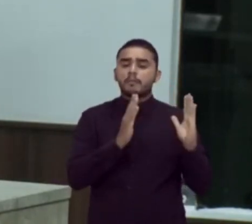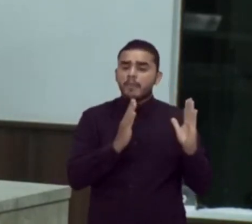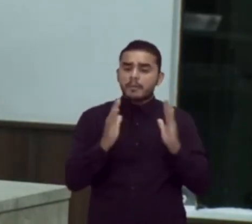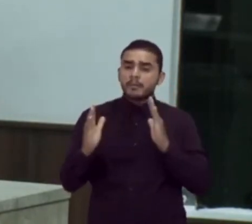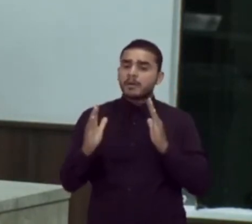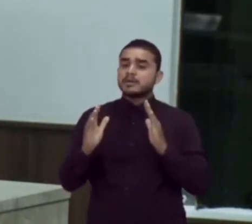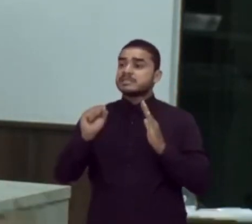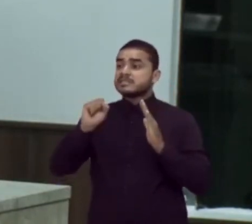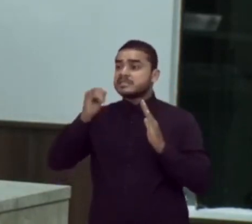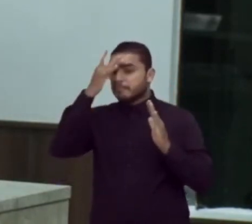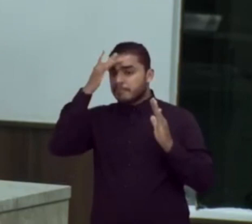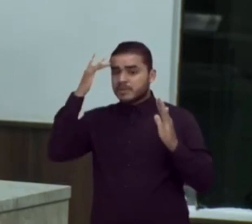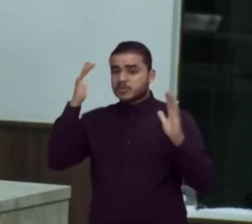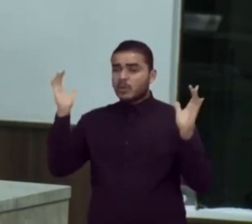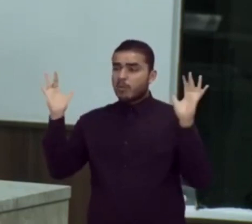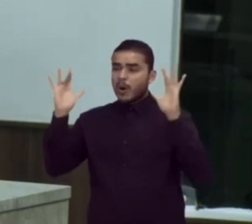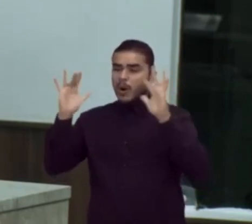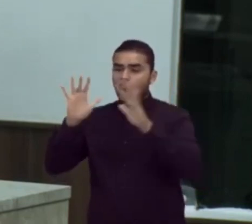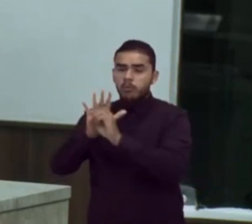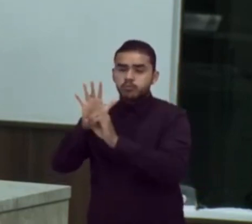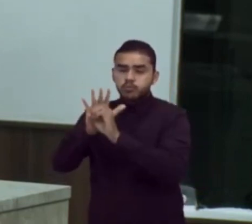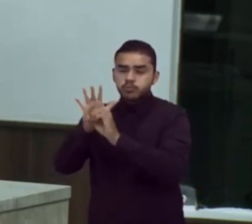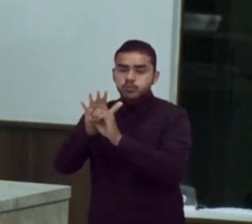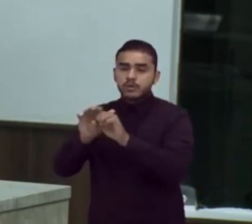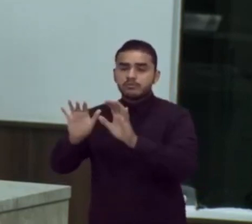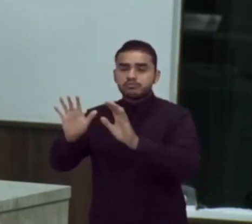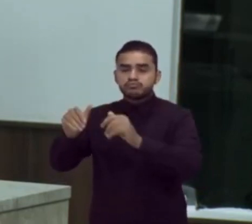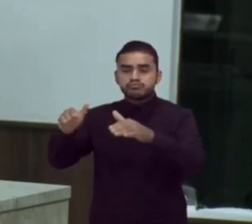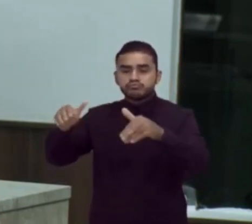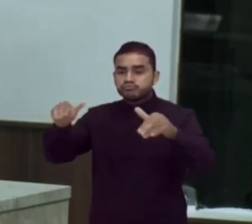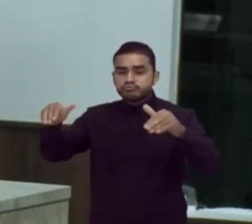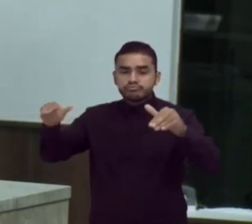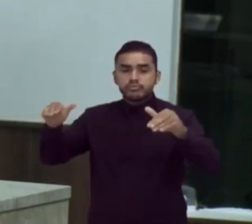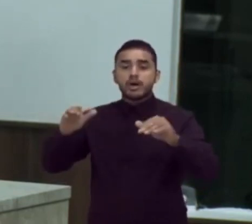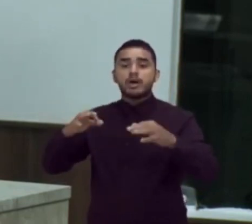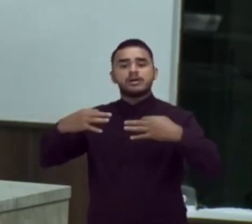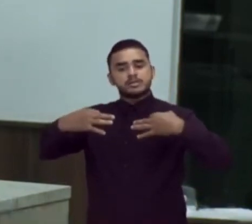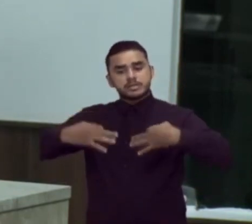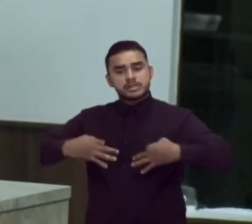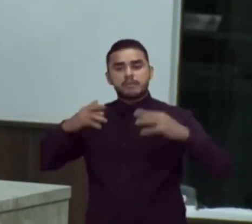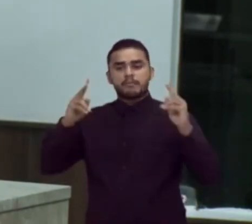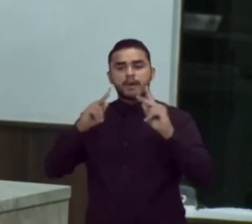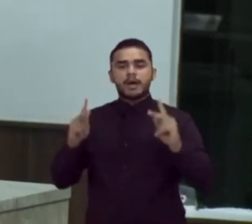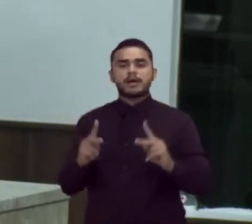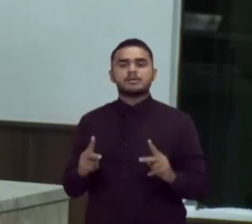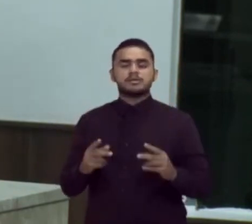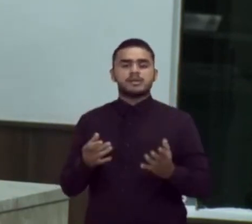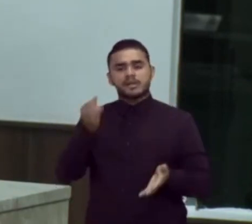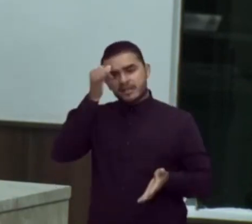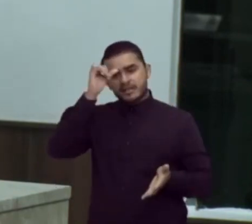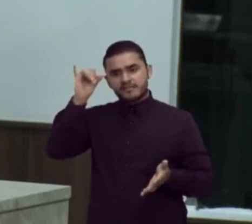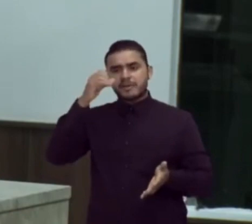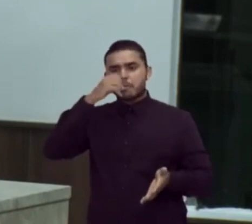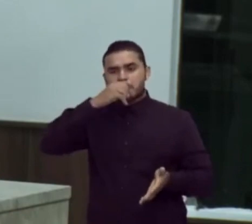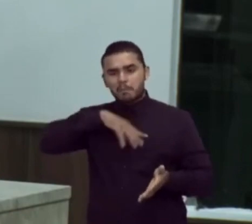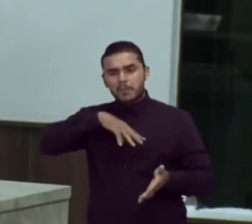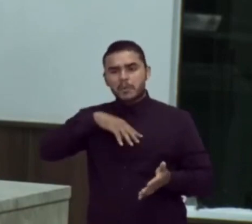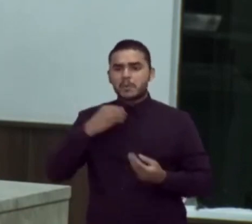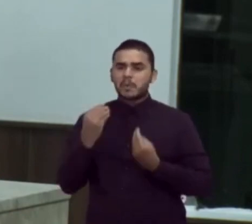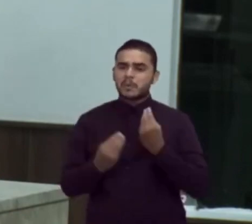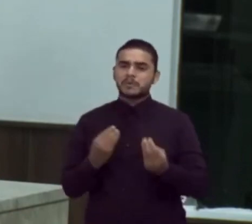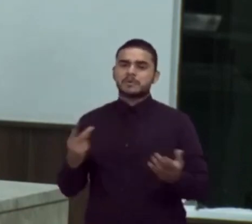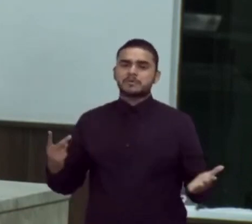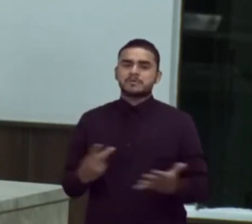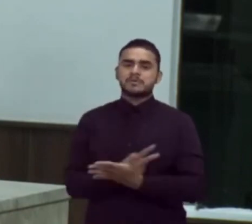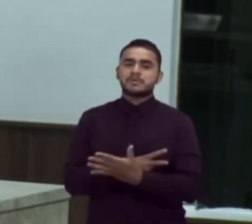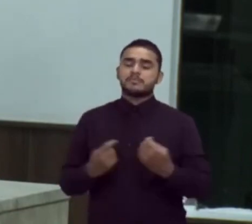os lados, causando pessoas que foram pisoteadas, pessoas correndo e terror e pânico num dia que deveria